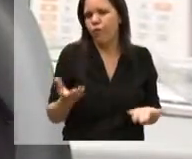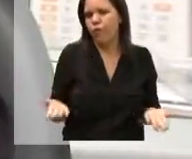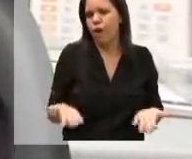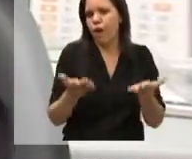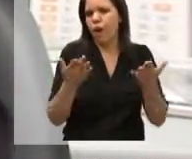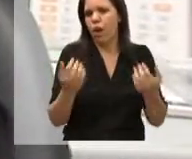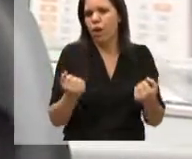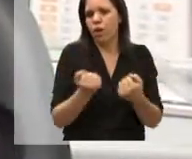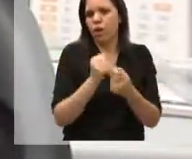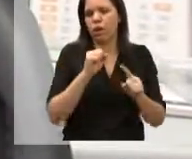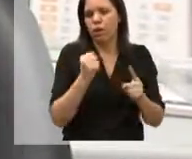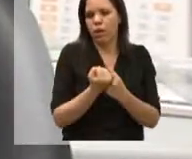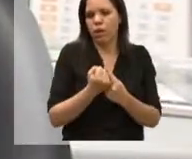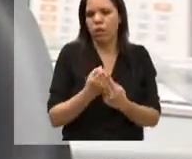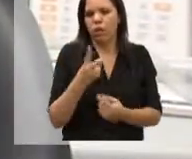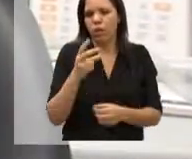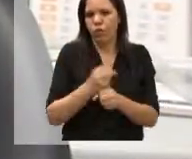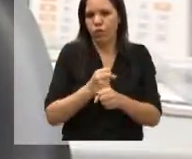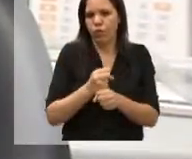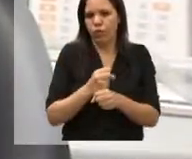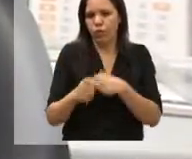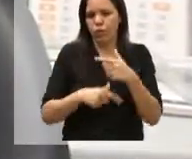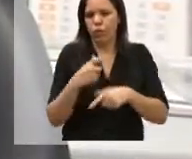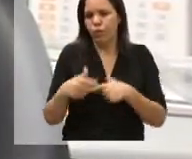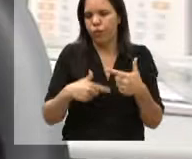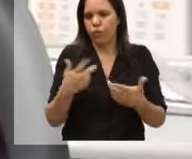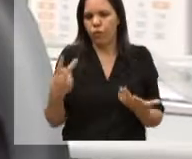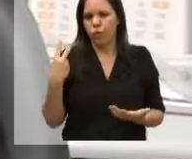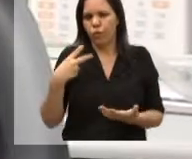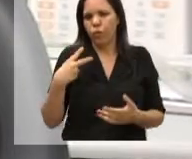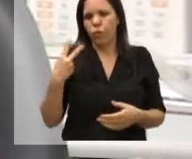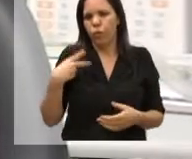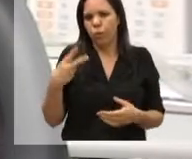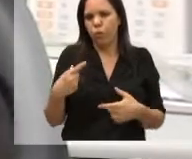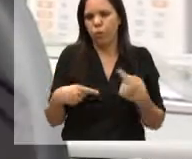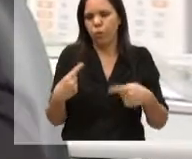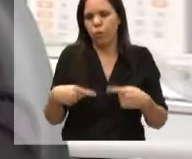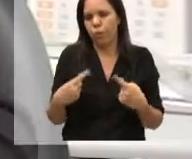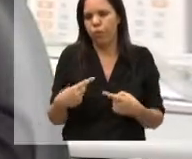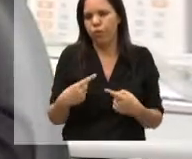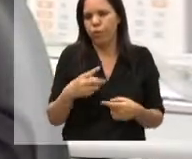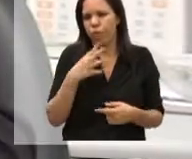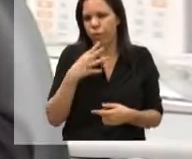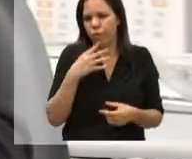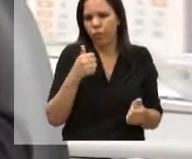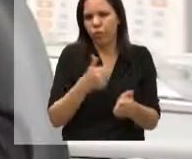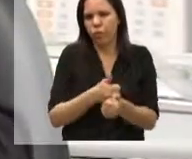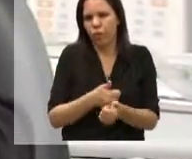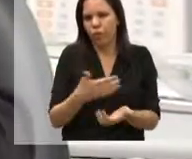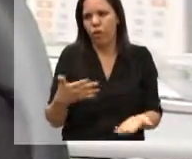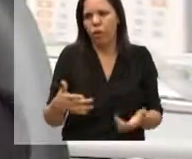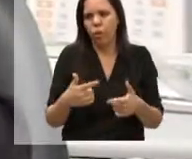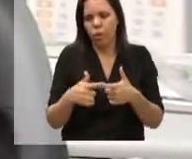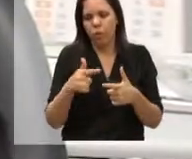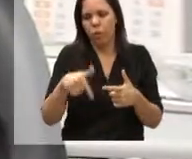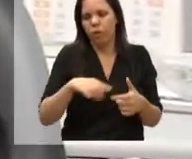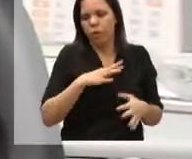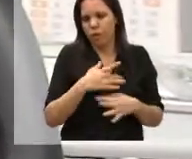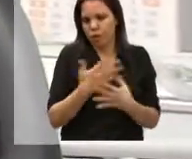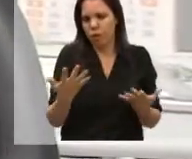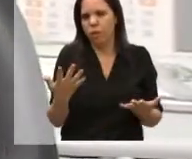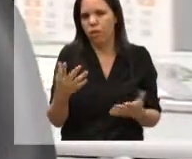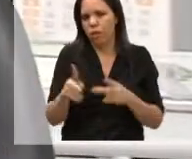social. Vereador, mais de 20 anos aí na política, o senhor conhece bem de perto os problemas aqui da cidade e das